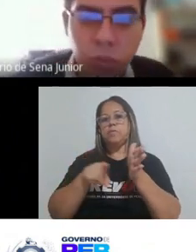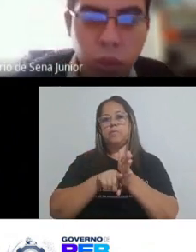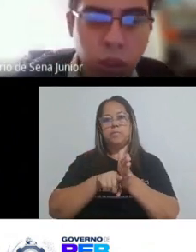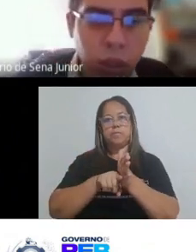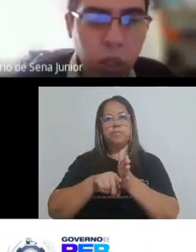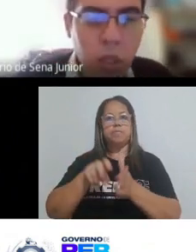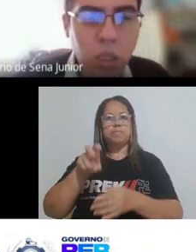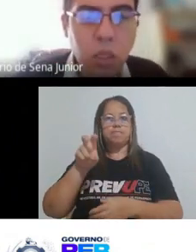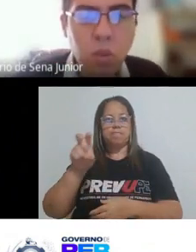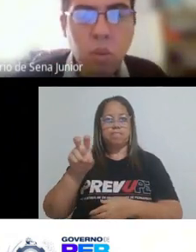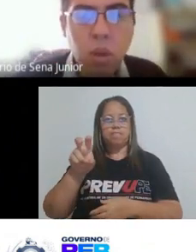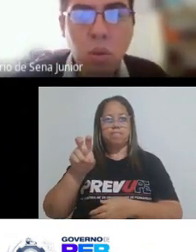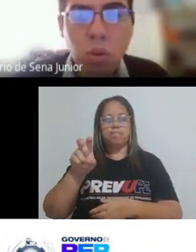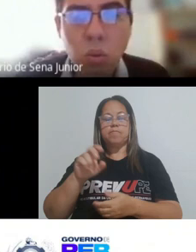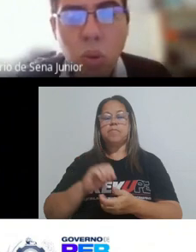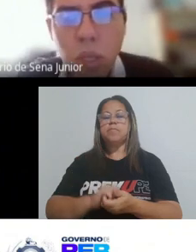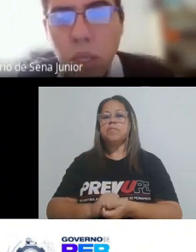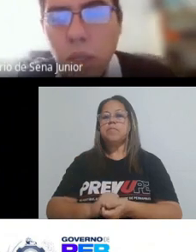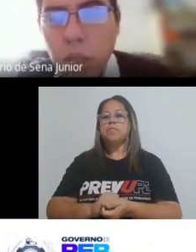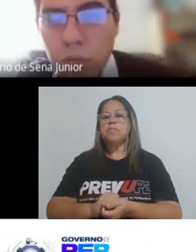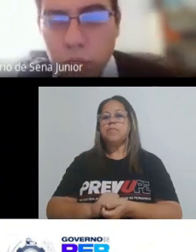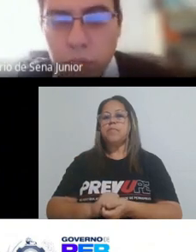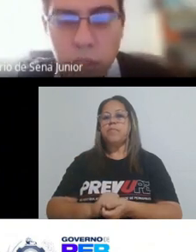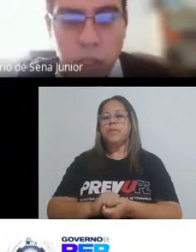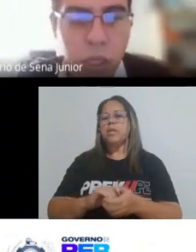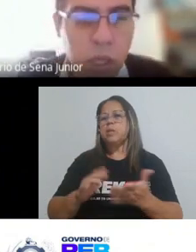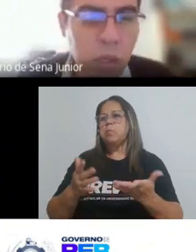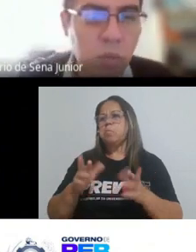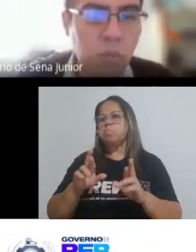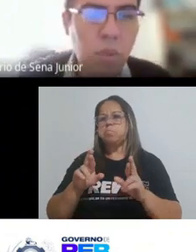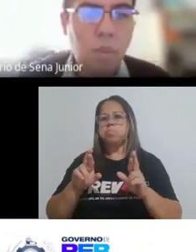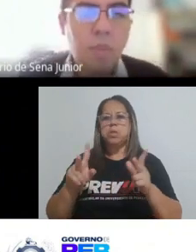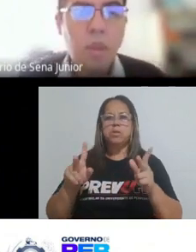Então, o que diferencia